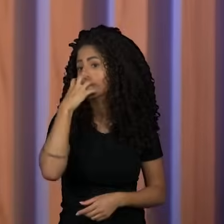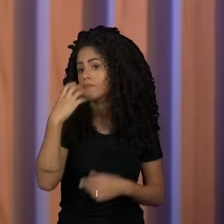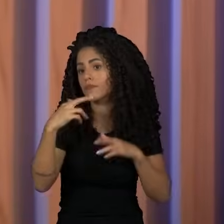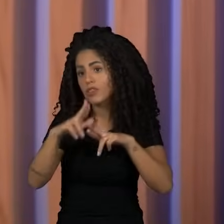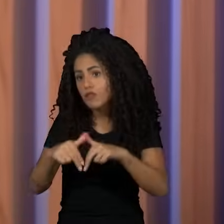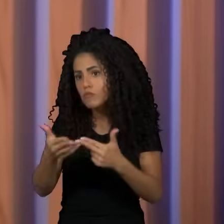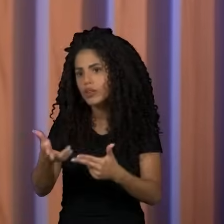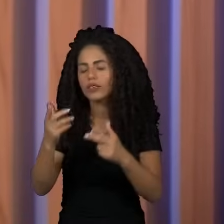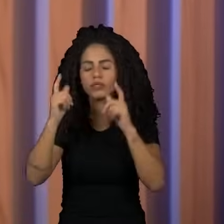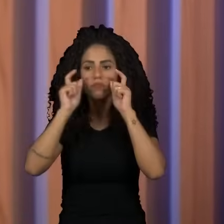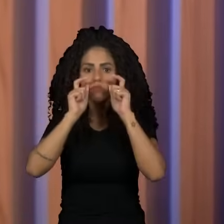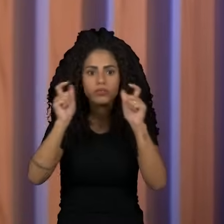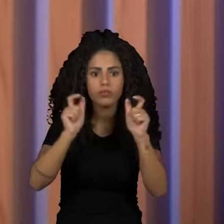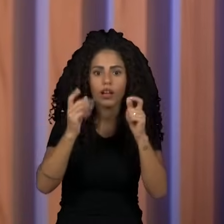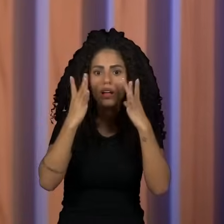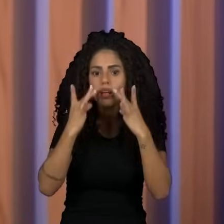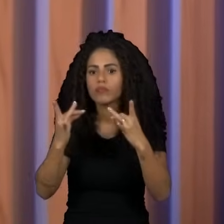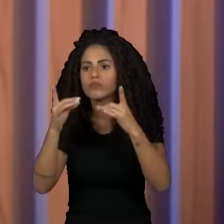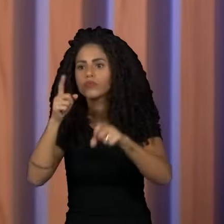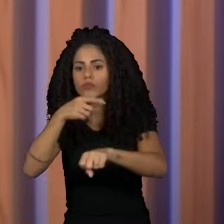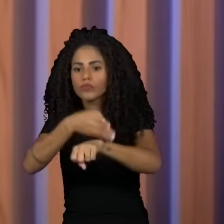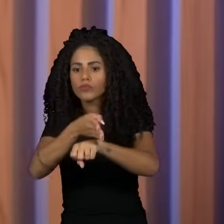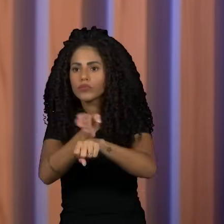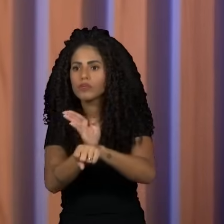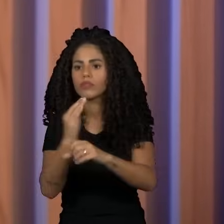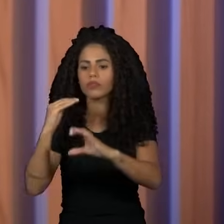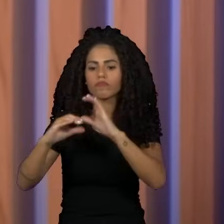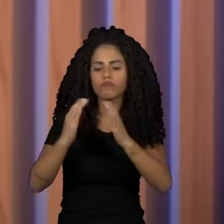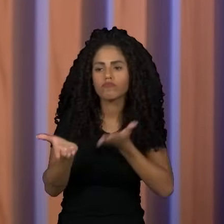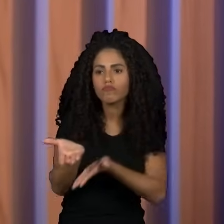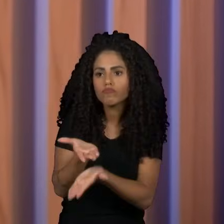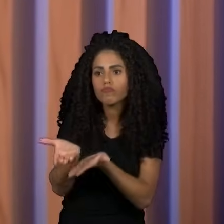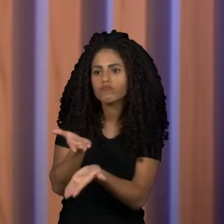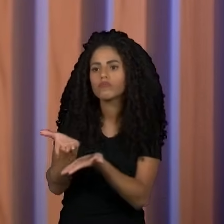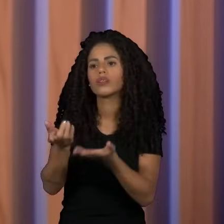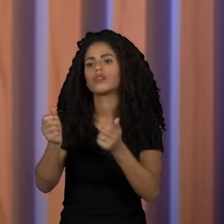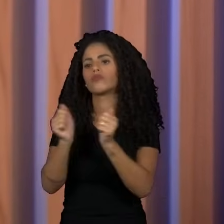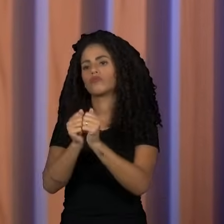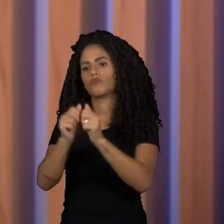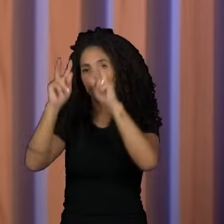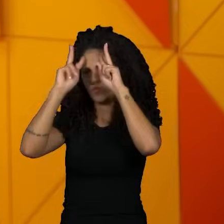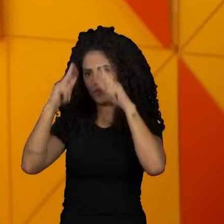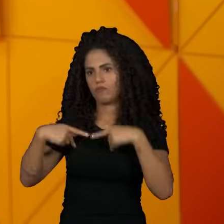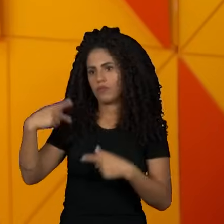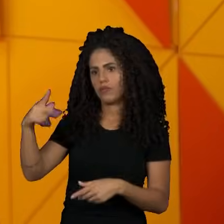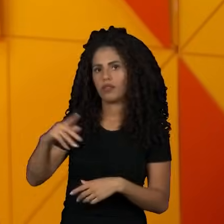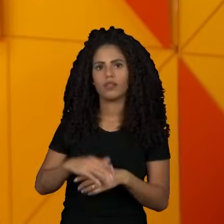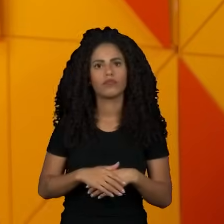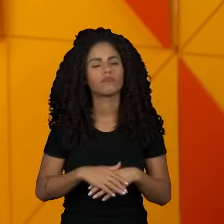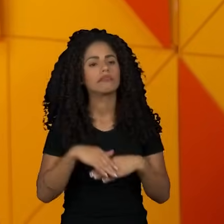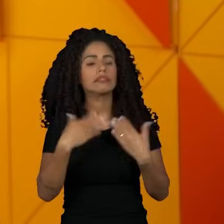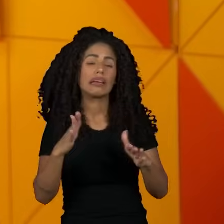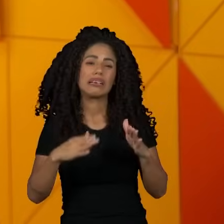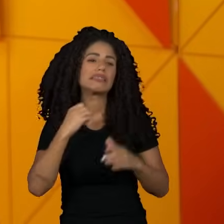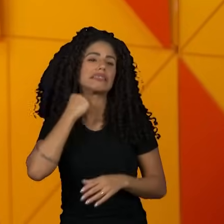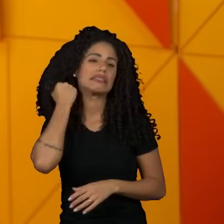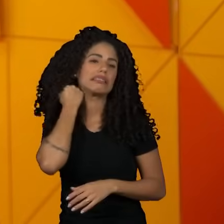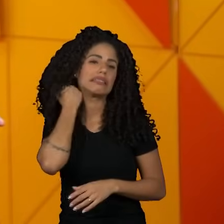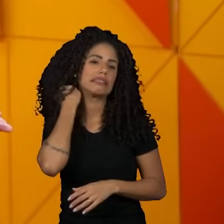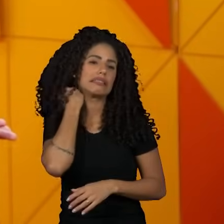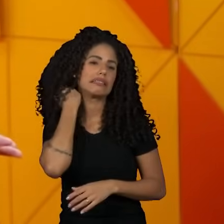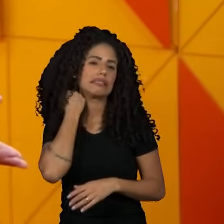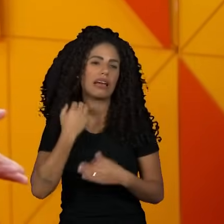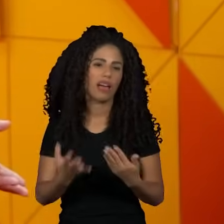tem que estar em alerta, tem que ter essa interação bastante próxima com o humano dele. E talvez seja estressante, né,